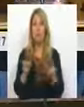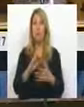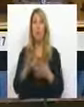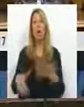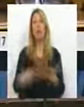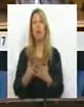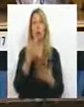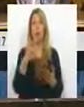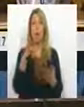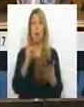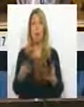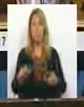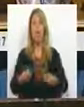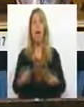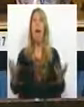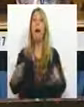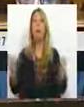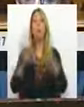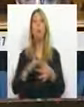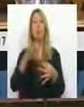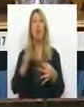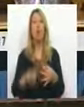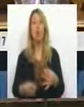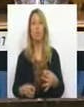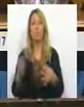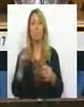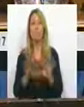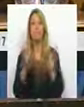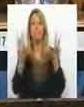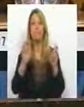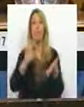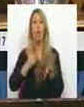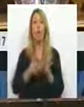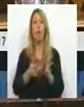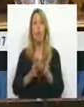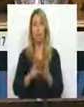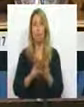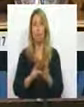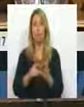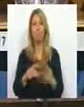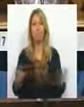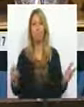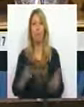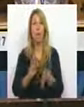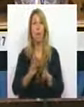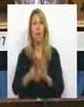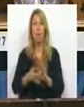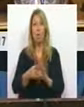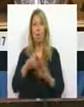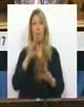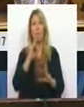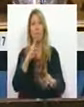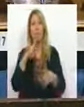que o PS tinha apresentado respeita a uma novela de um misterioso imposto de 5% sobre os meios complementares